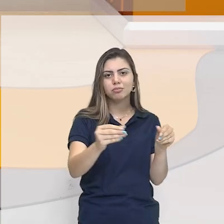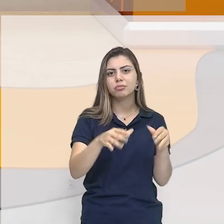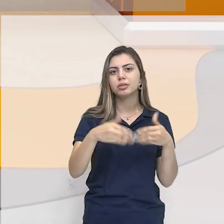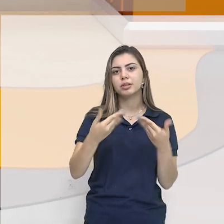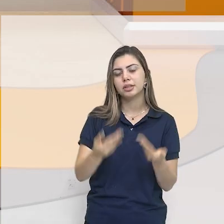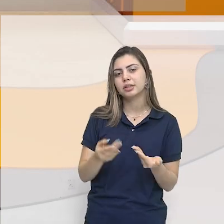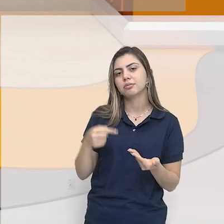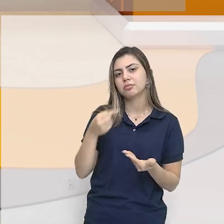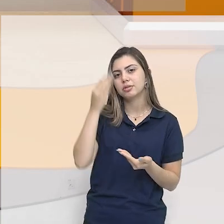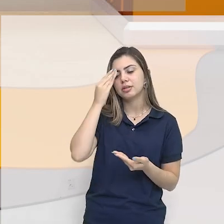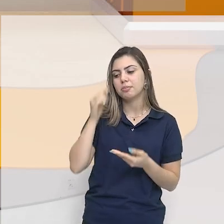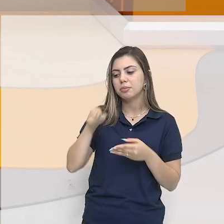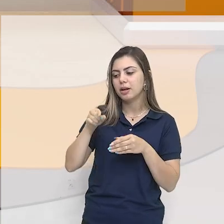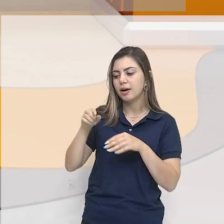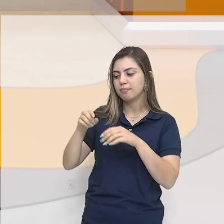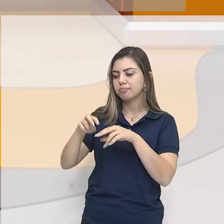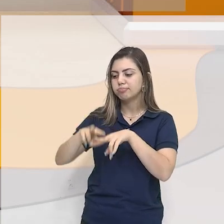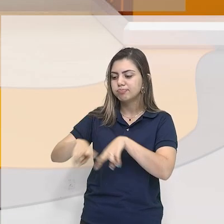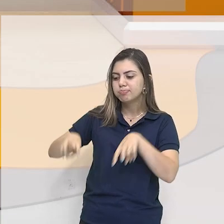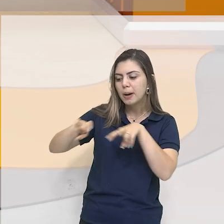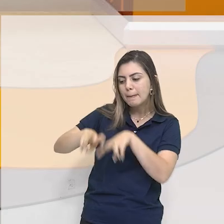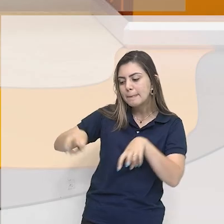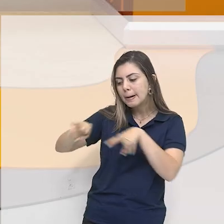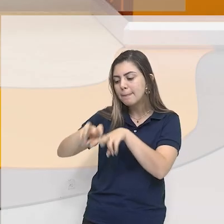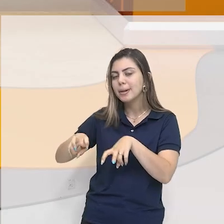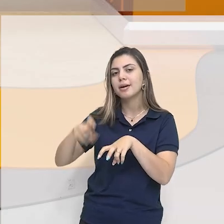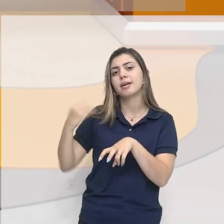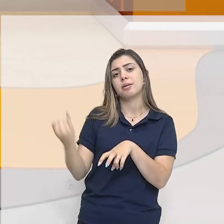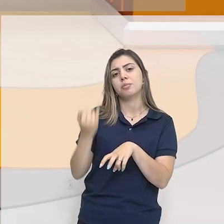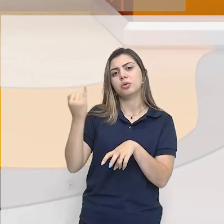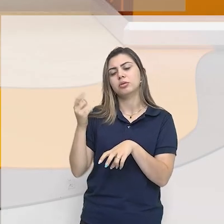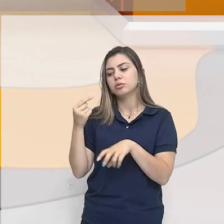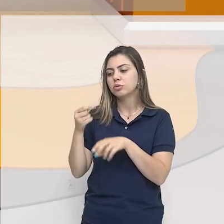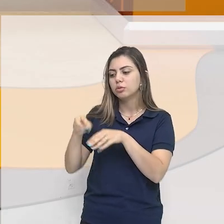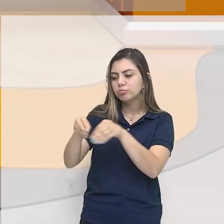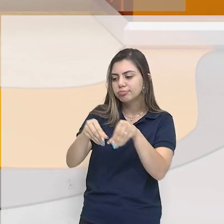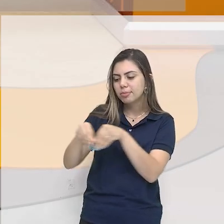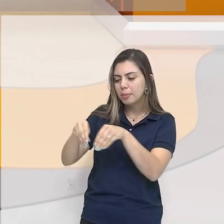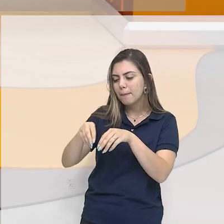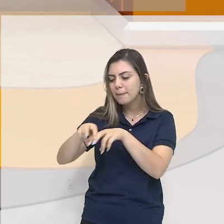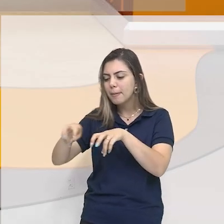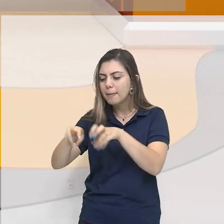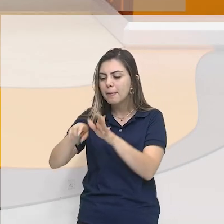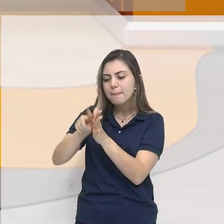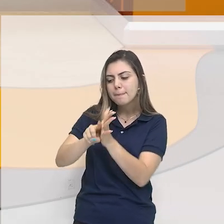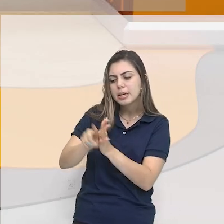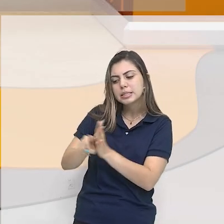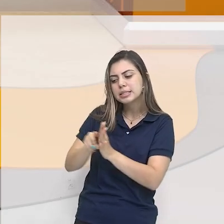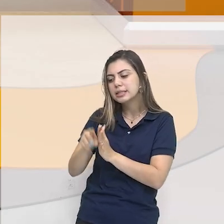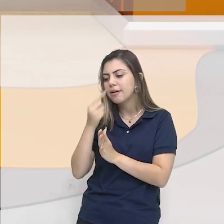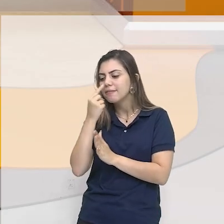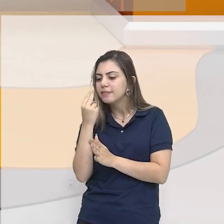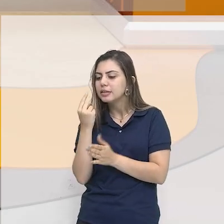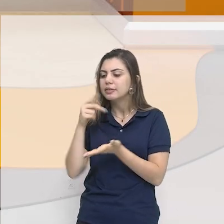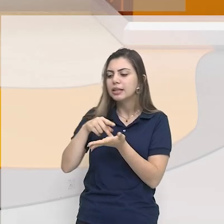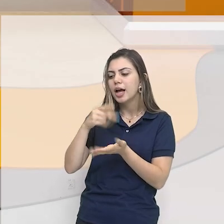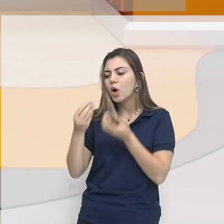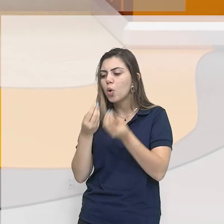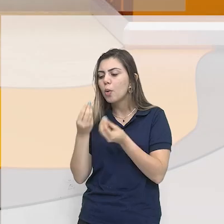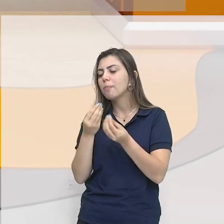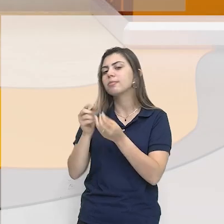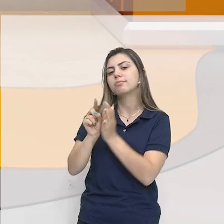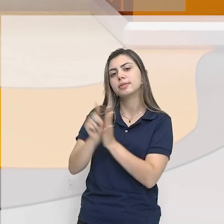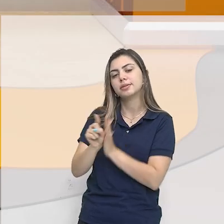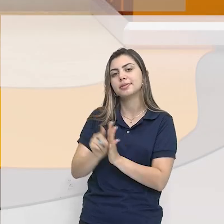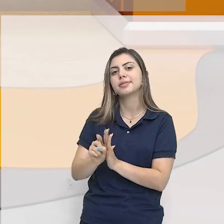escavações arqueológicas, elas são importantes para quê? Para realmente desvendar esses mistérios. E exatamente por isso também